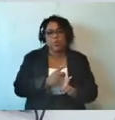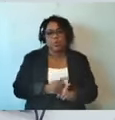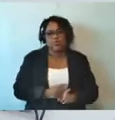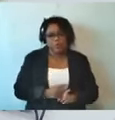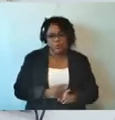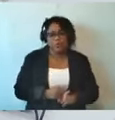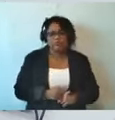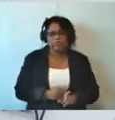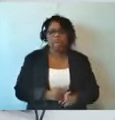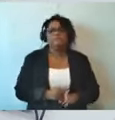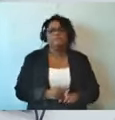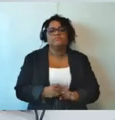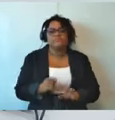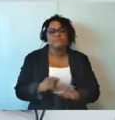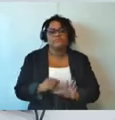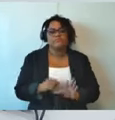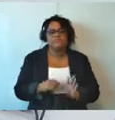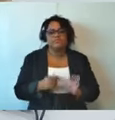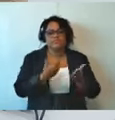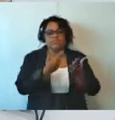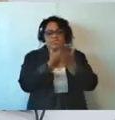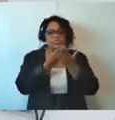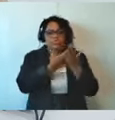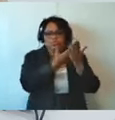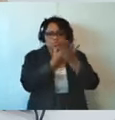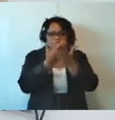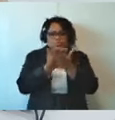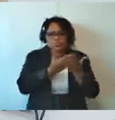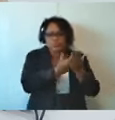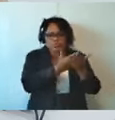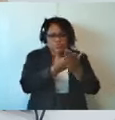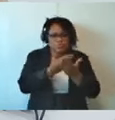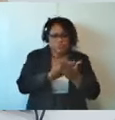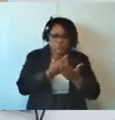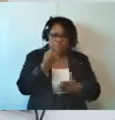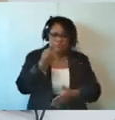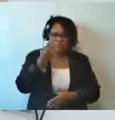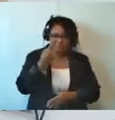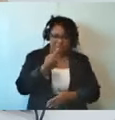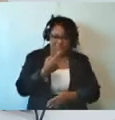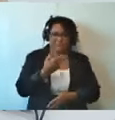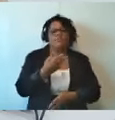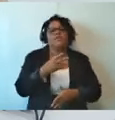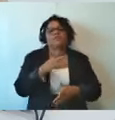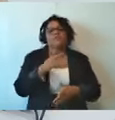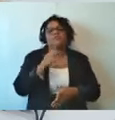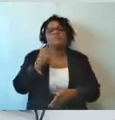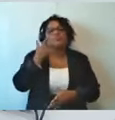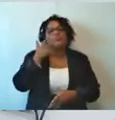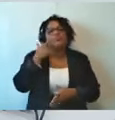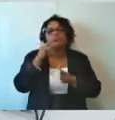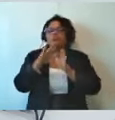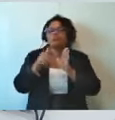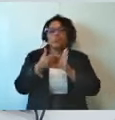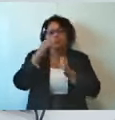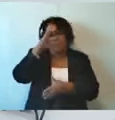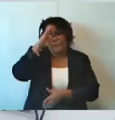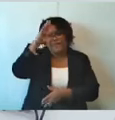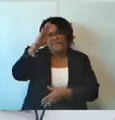aí desse primeiro estudo, que nós pegamos os principais corredores todos, nós pegamos a área central, todos os principais